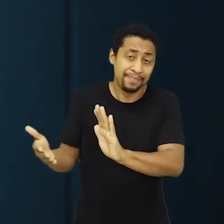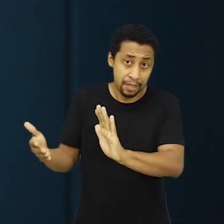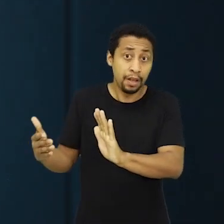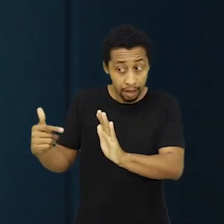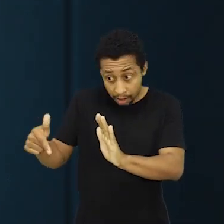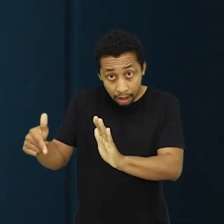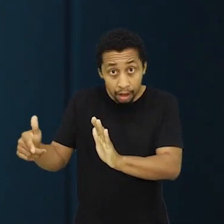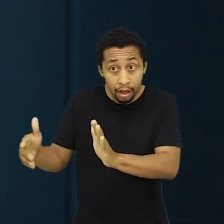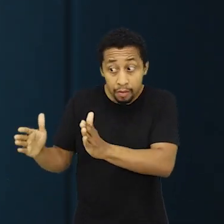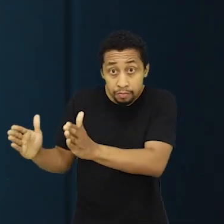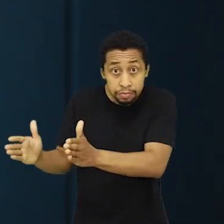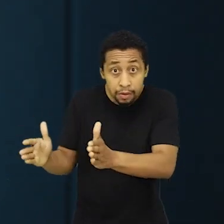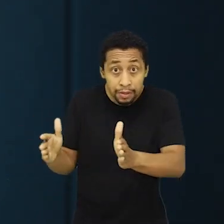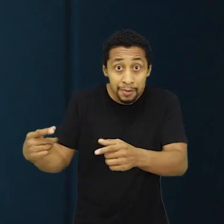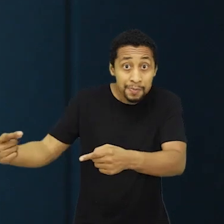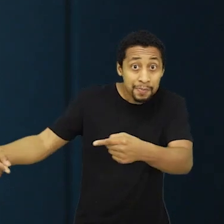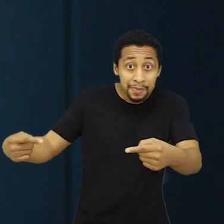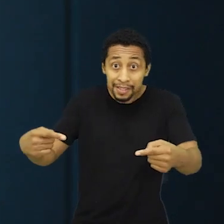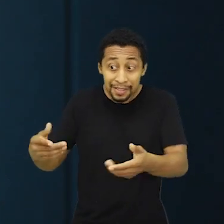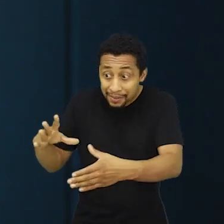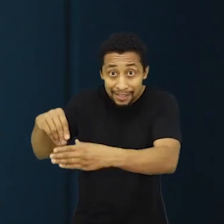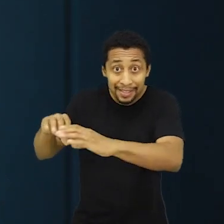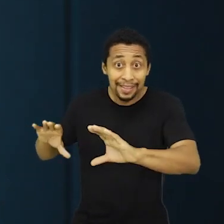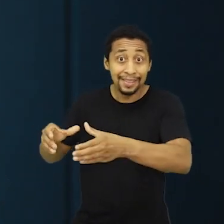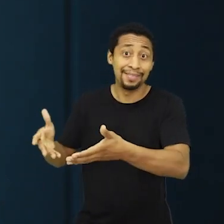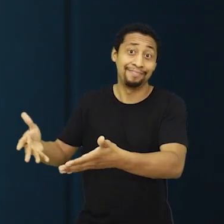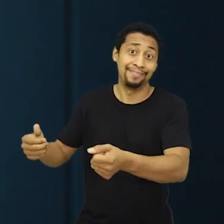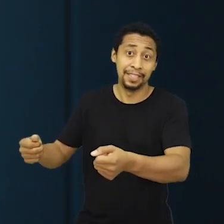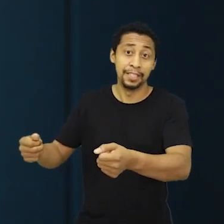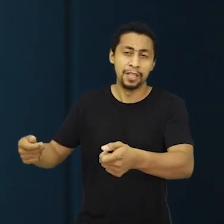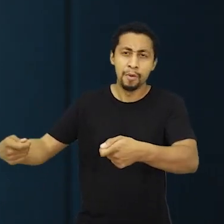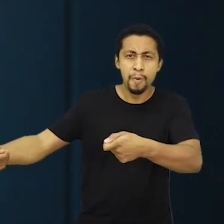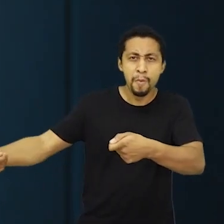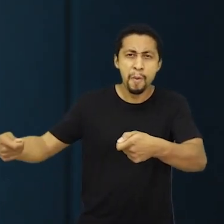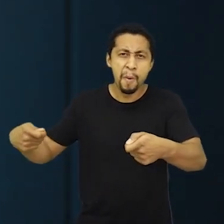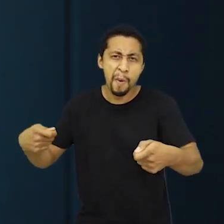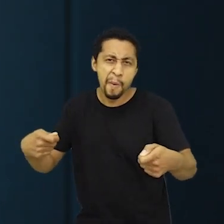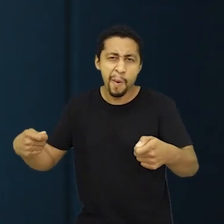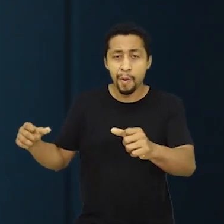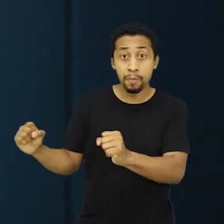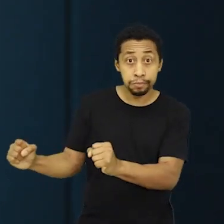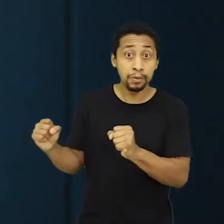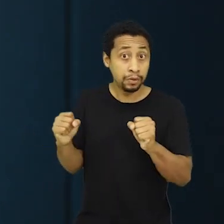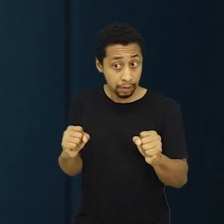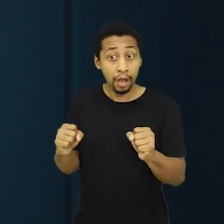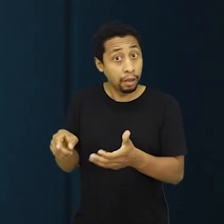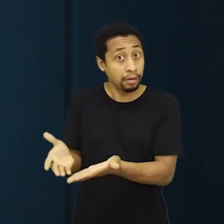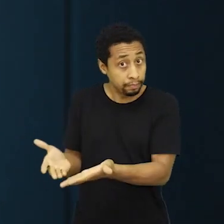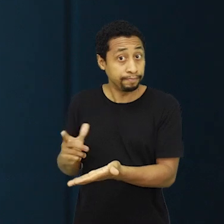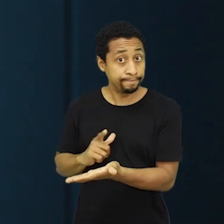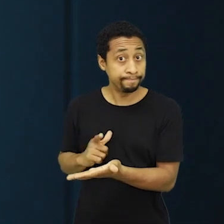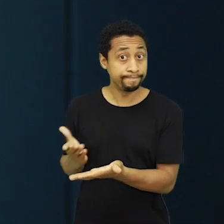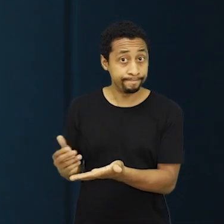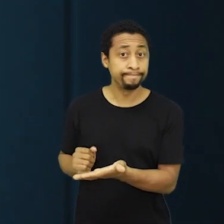nesses territórios, que são esses jogos de poder que estão colocados. Eu acho